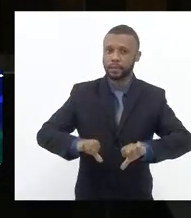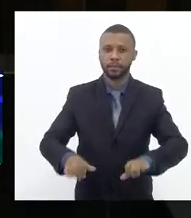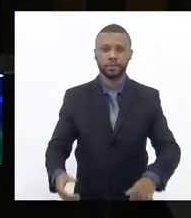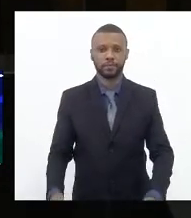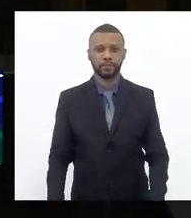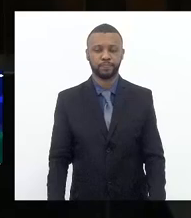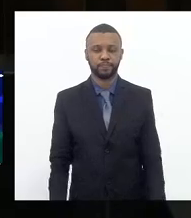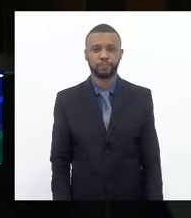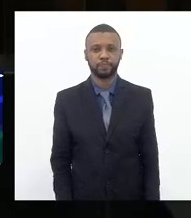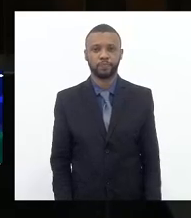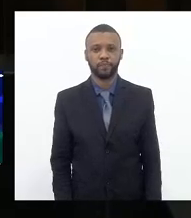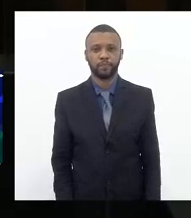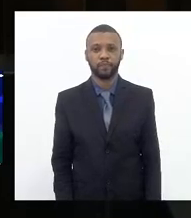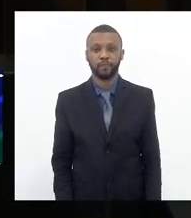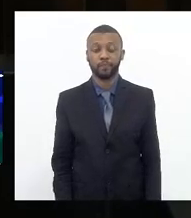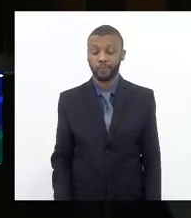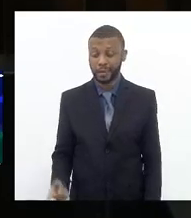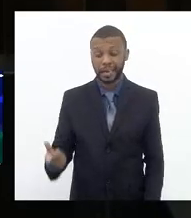que não tem origem